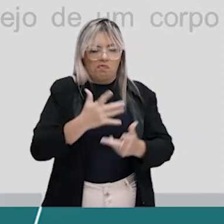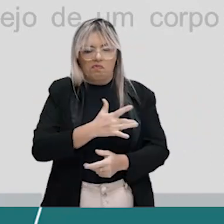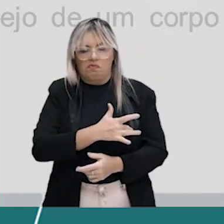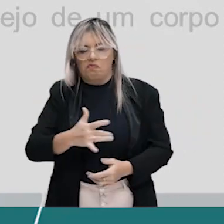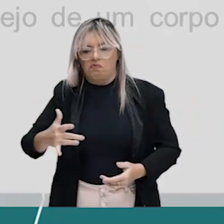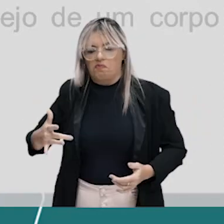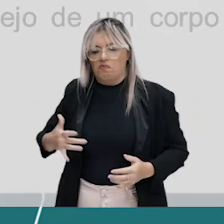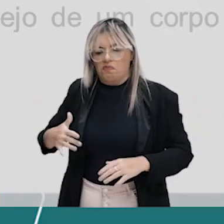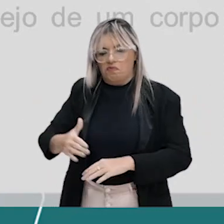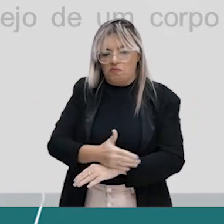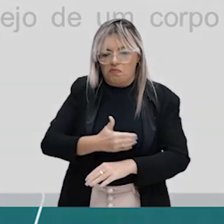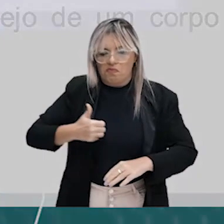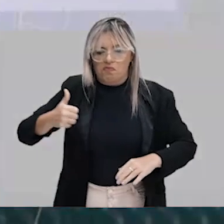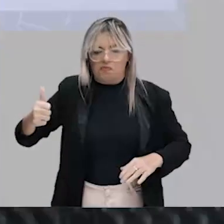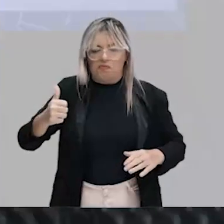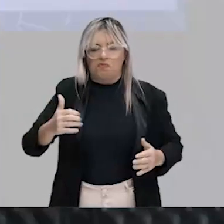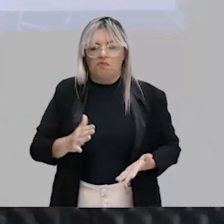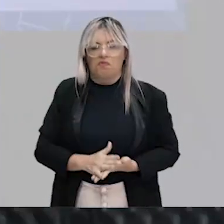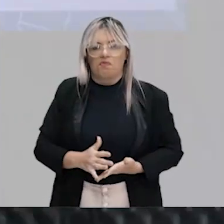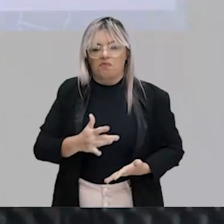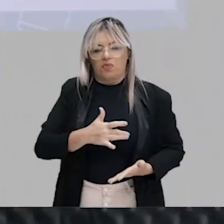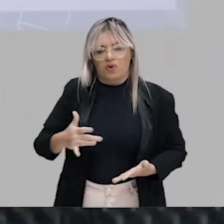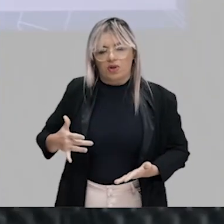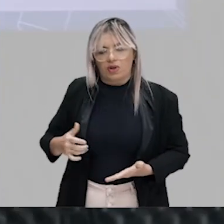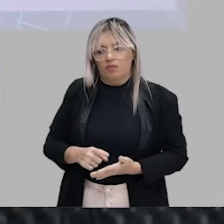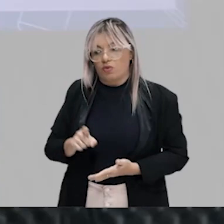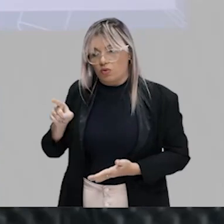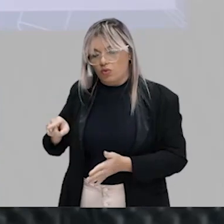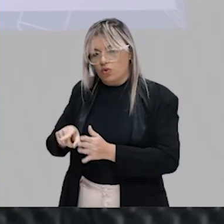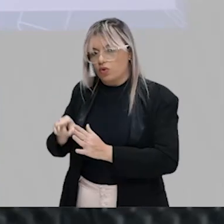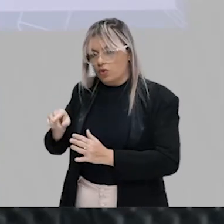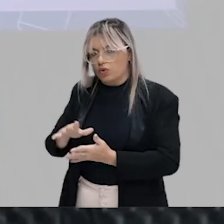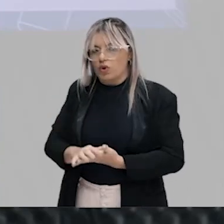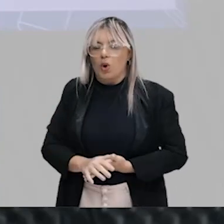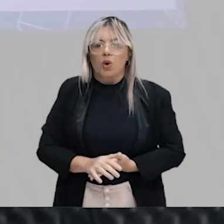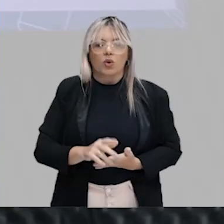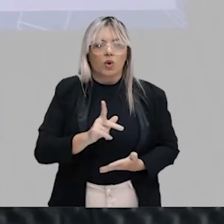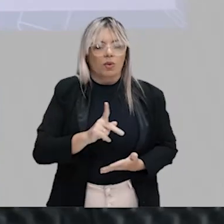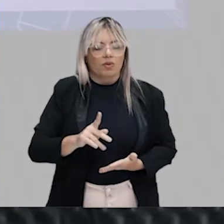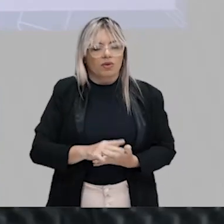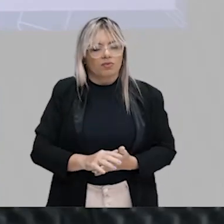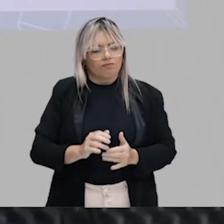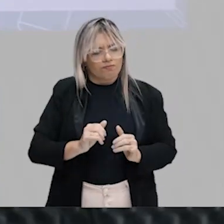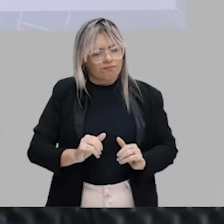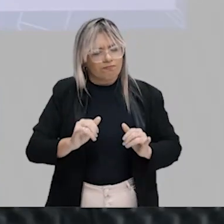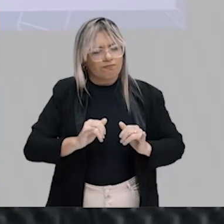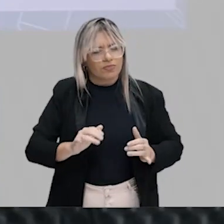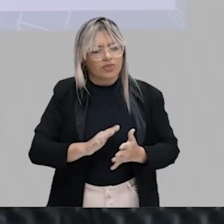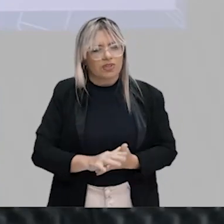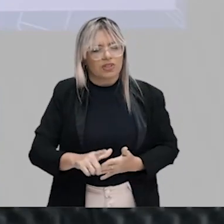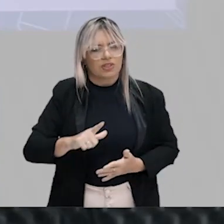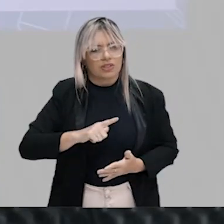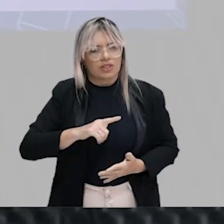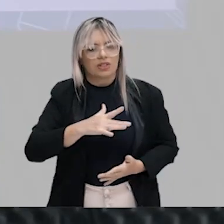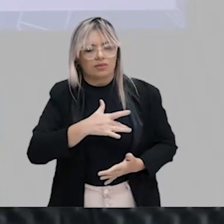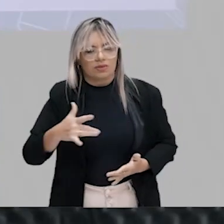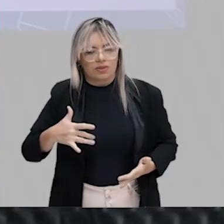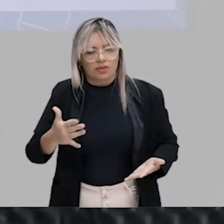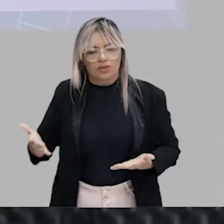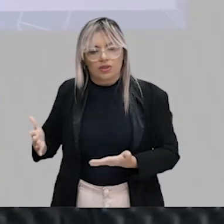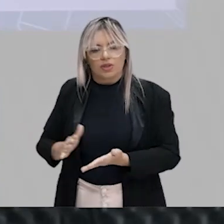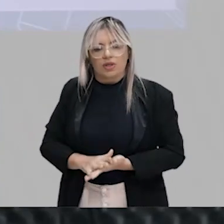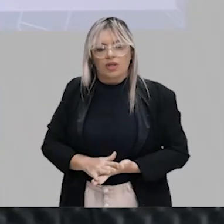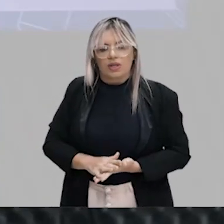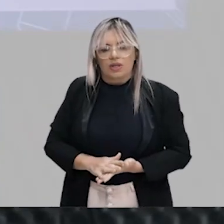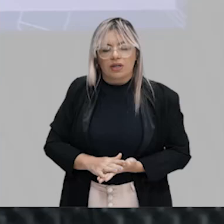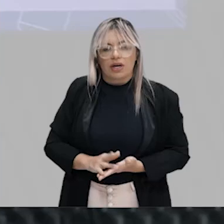melhor saúde. O meu discurso aqui é que vocês tenham saúde. Em razão da mídia no comportamento das pessoas, no que diz